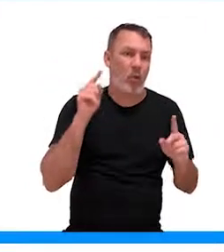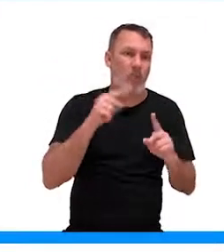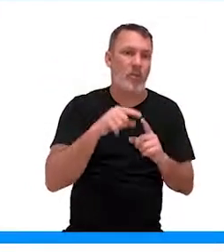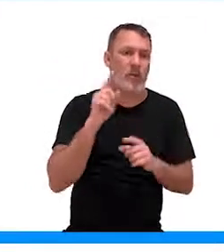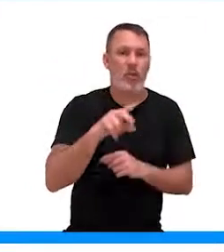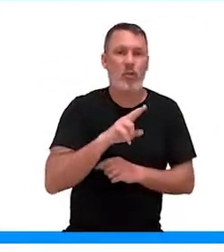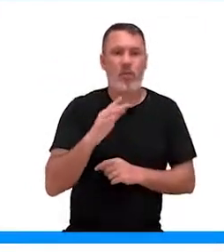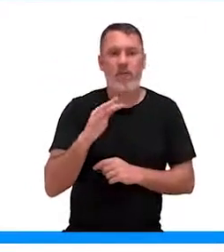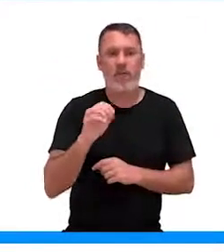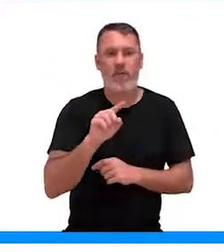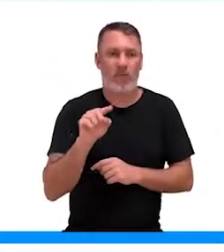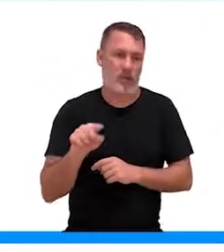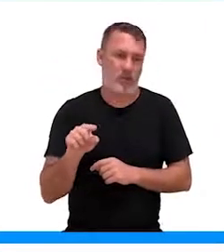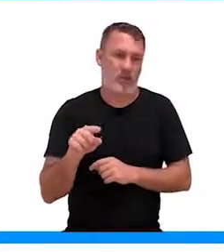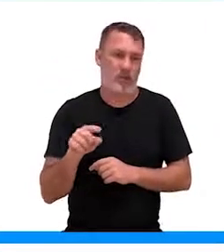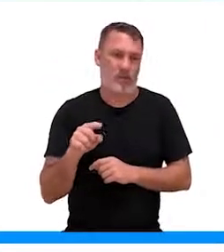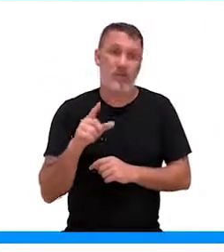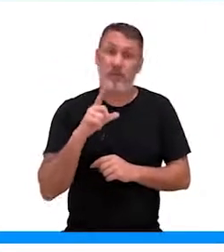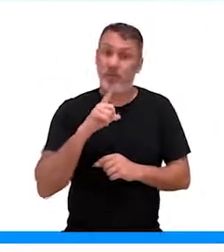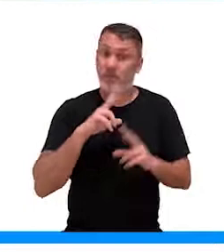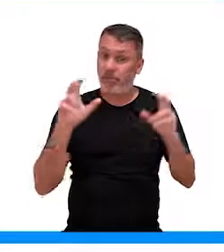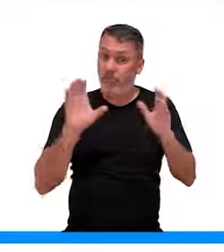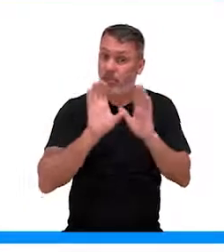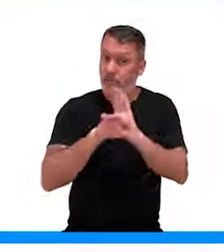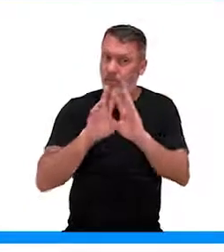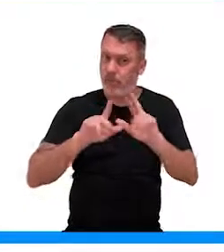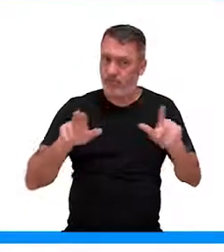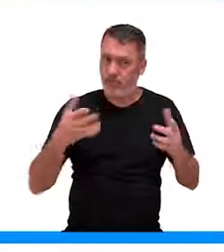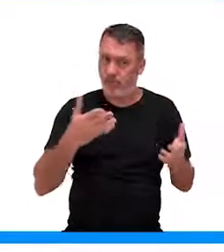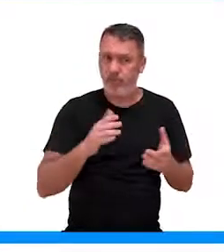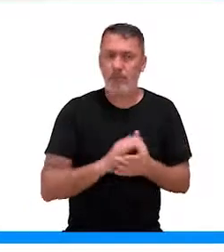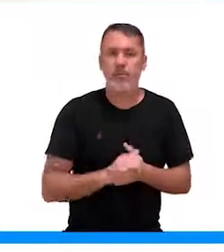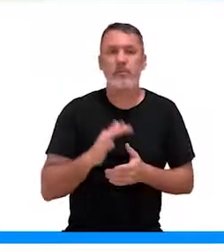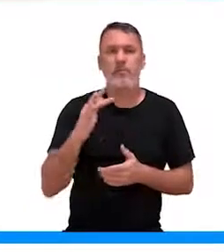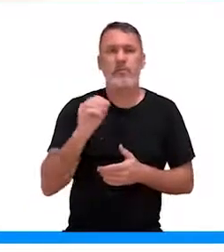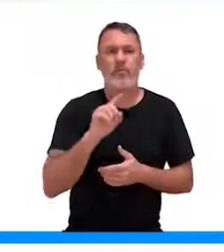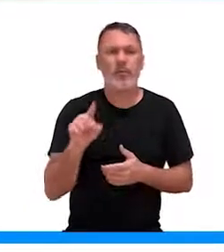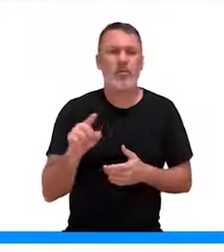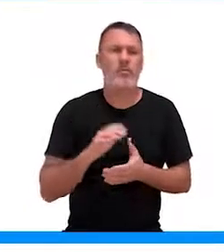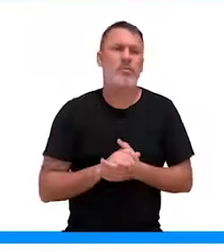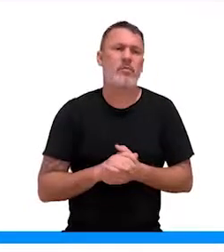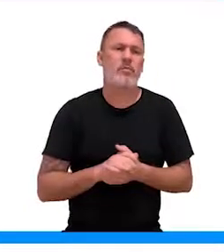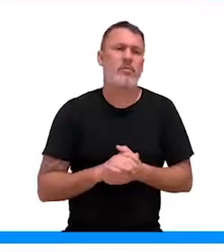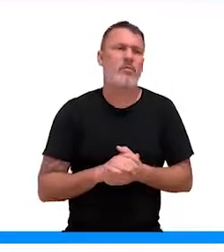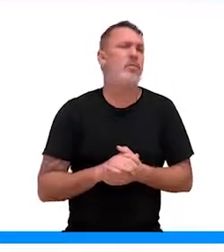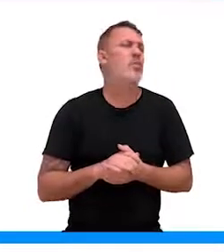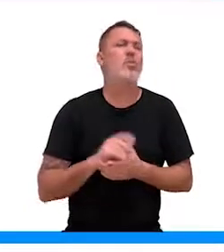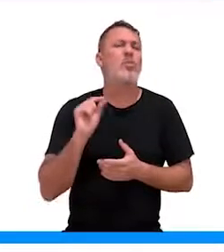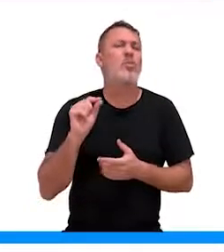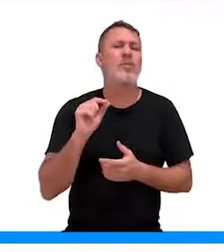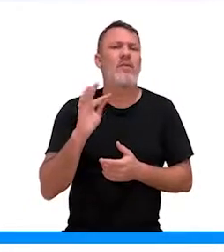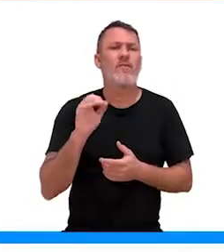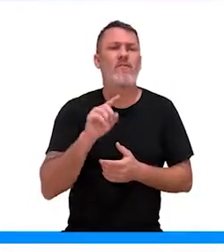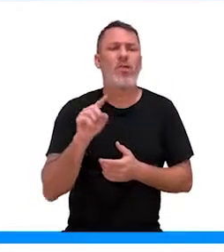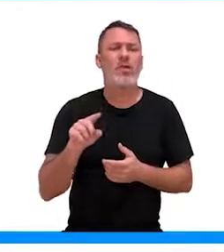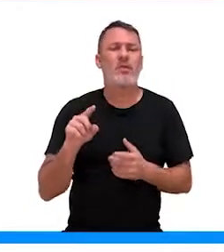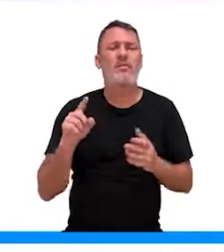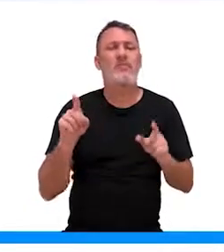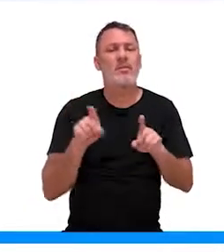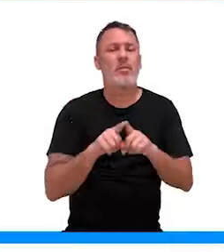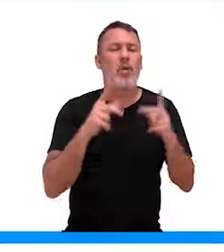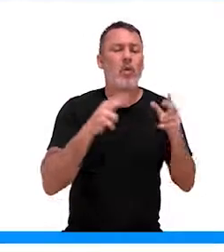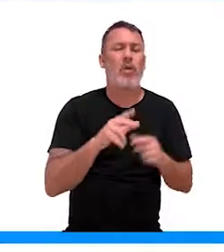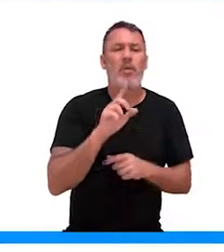a corpos hídricos, tá bom? Em relação aos rios em si. Foz, que é a área de desembocadura, meus queridos, ou